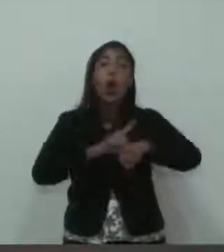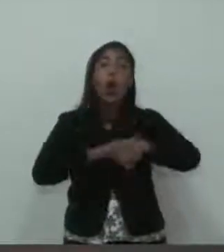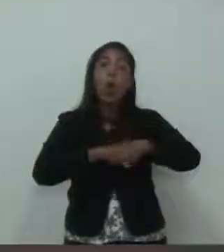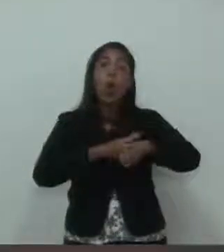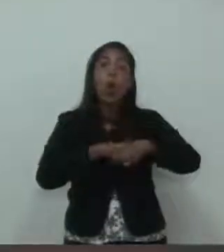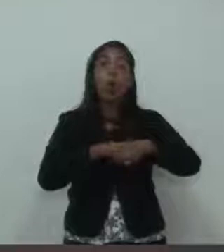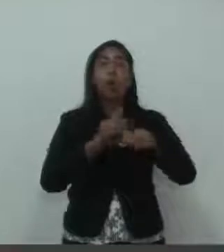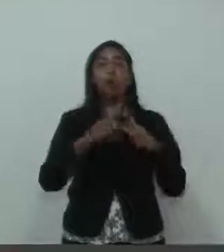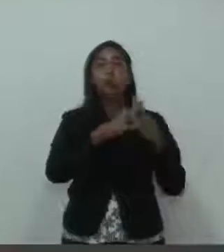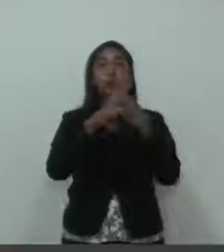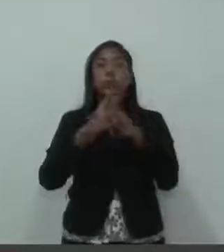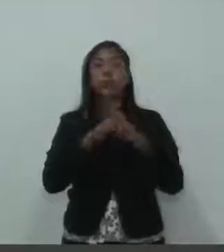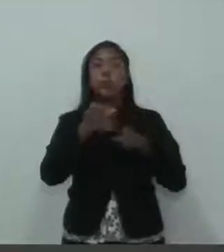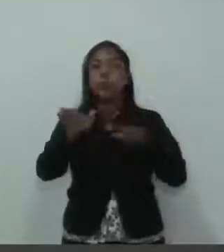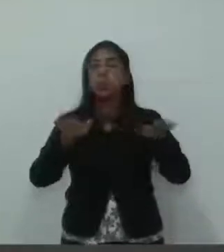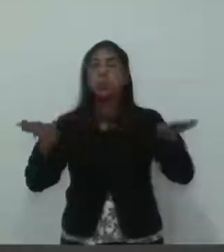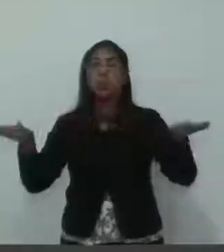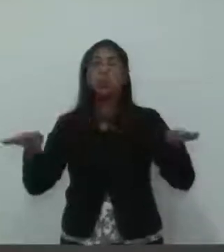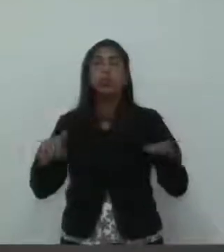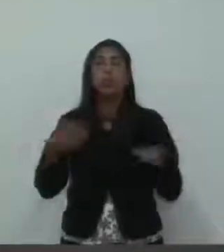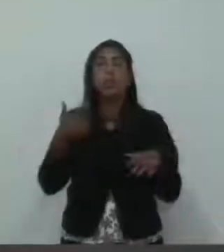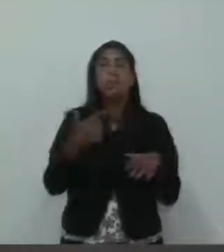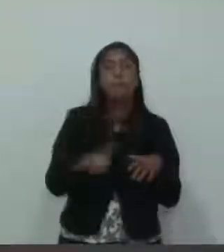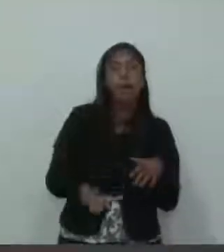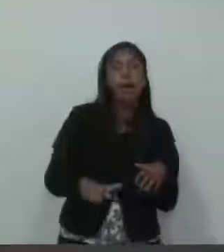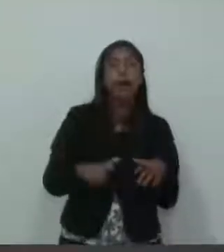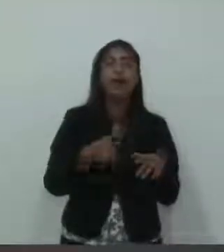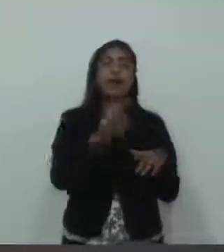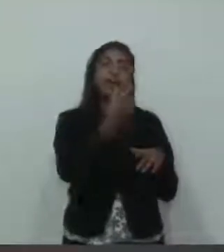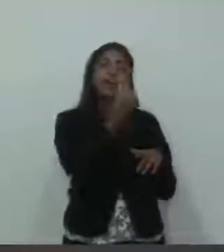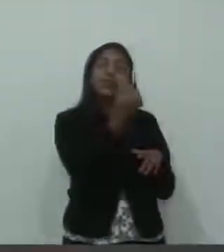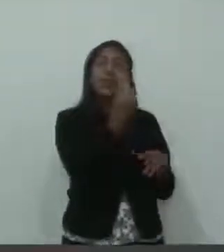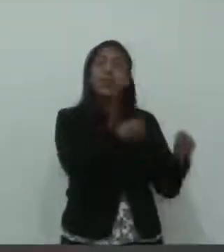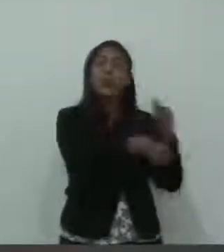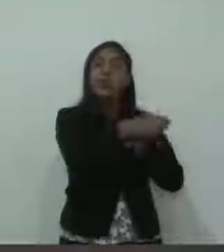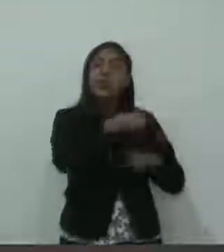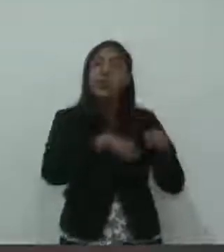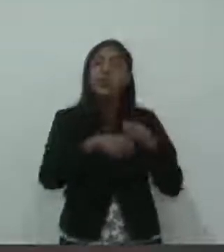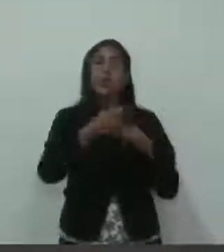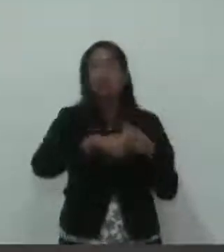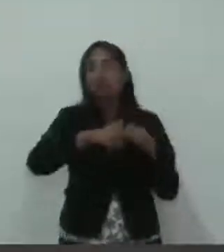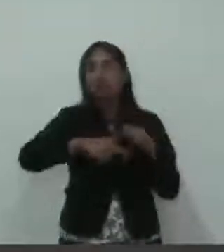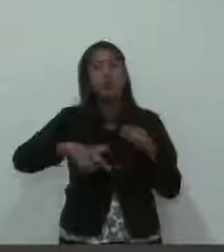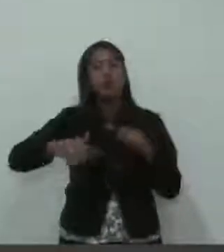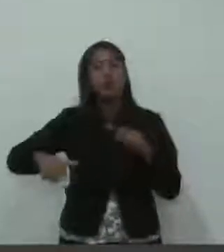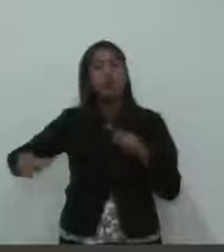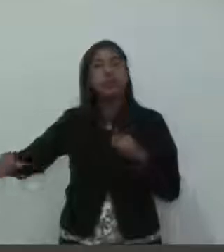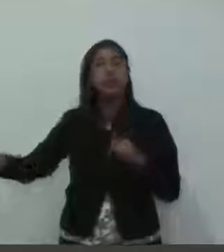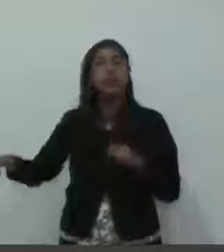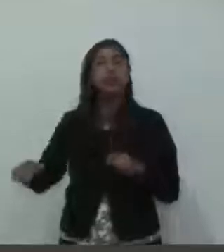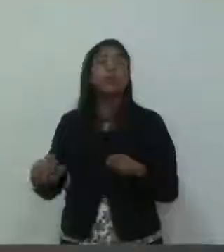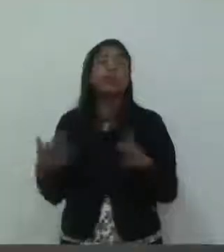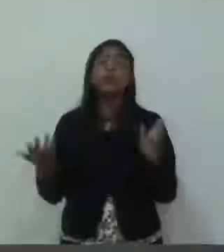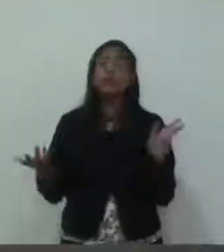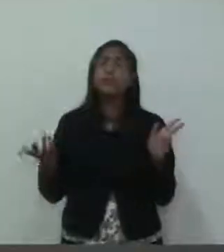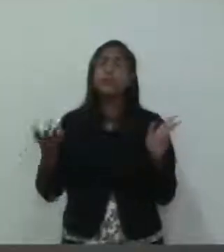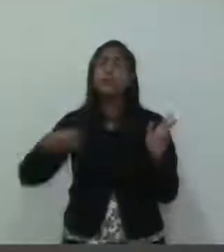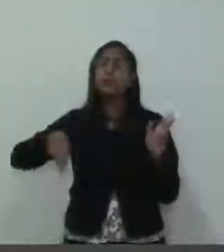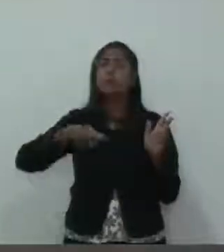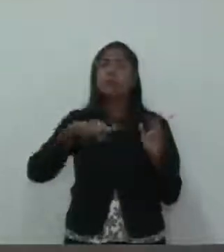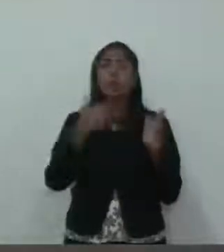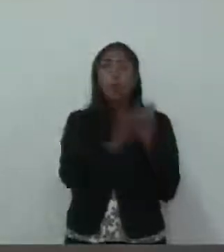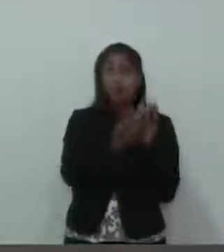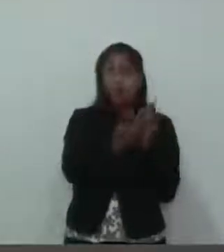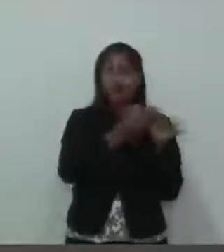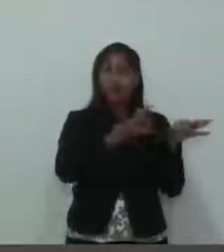restrita e controlada. Mecanismos e instrumentos de financiamento, etc, etc. Quando a gente começa a estudar um pouco do plano,